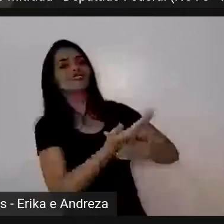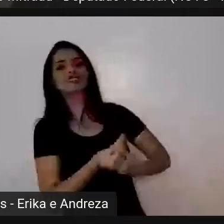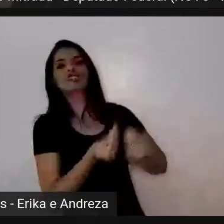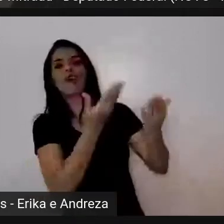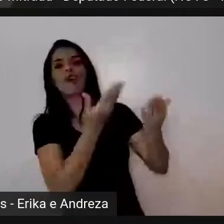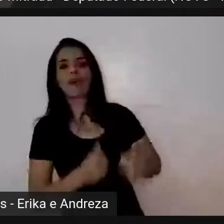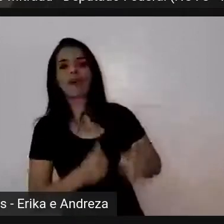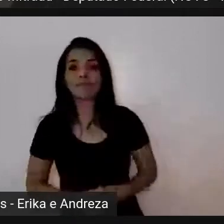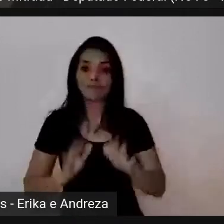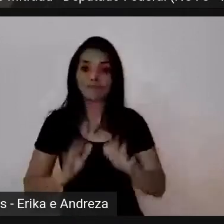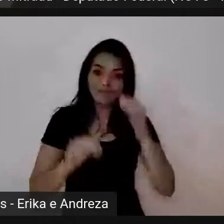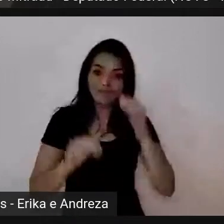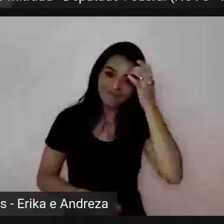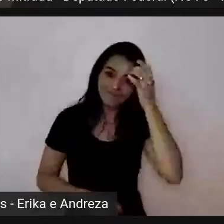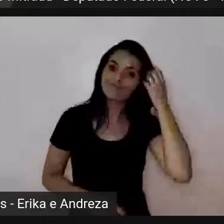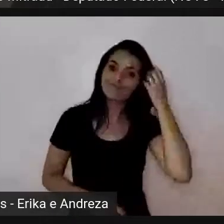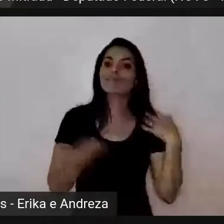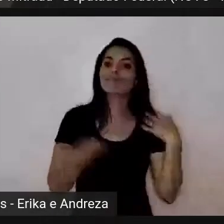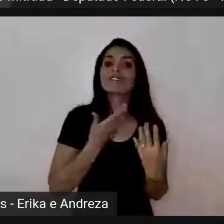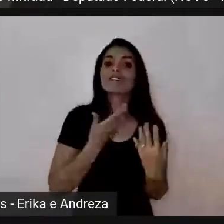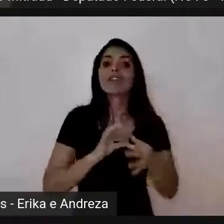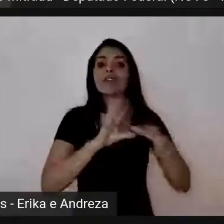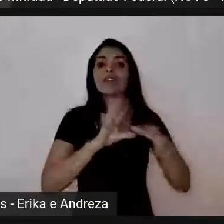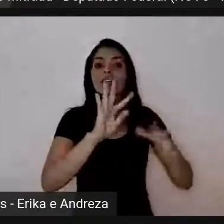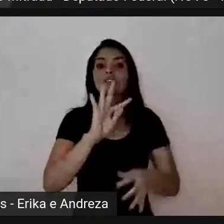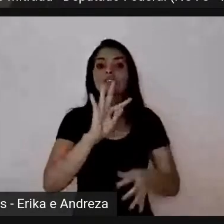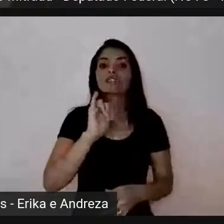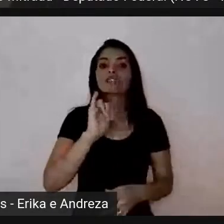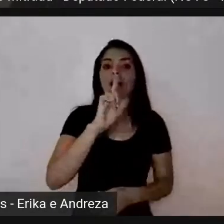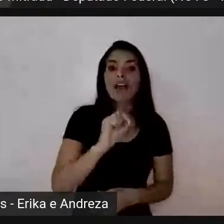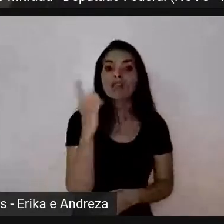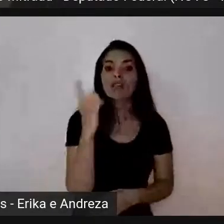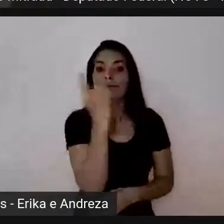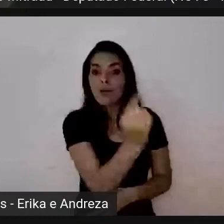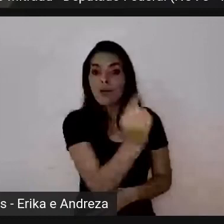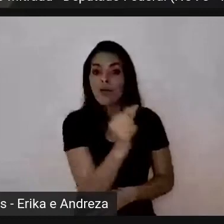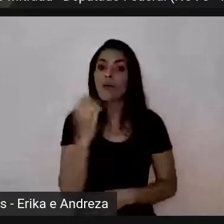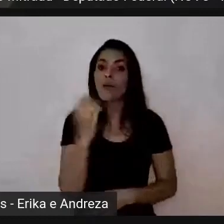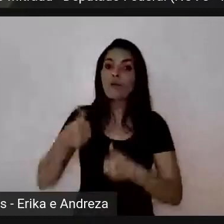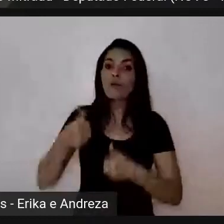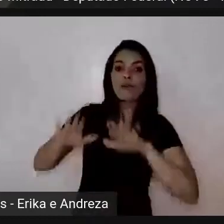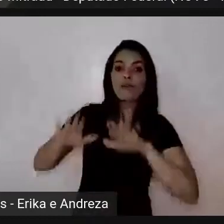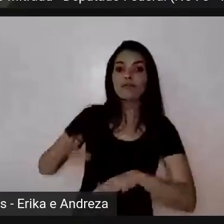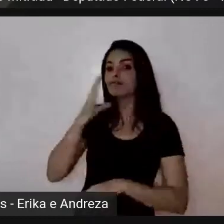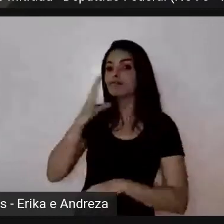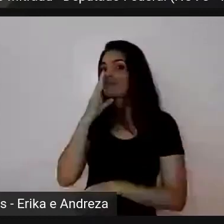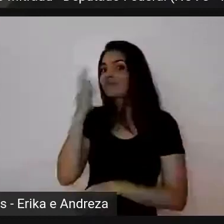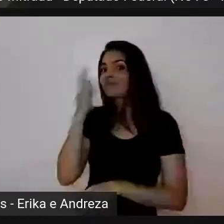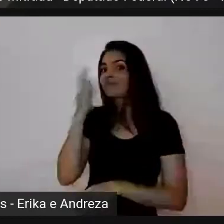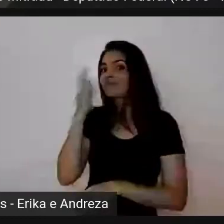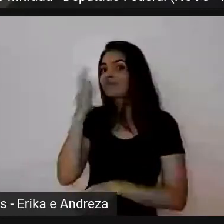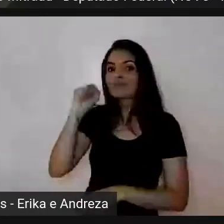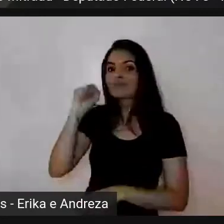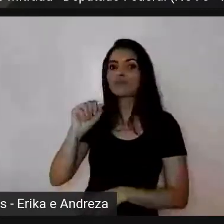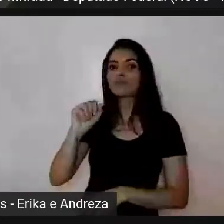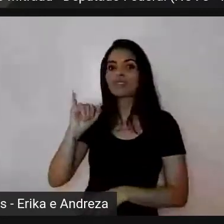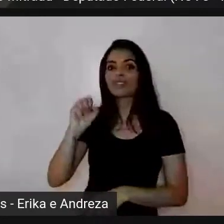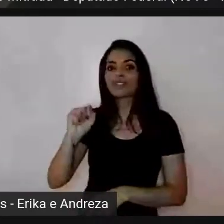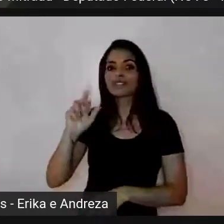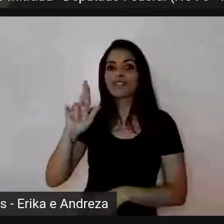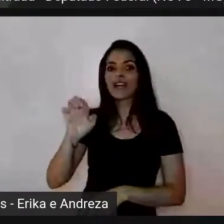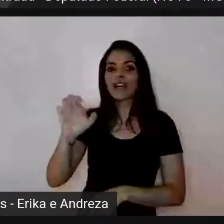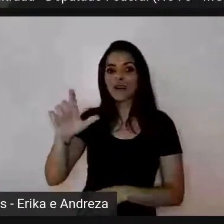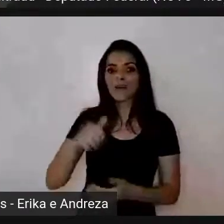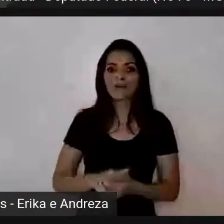Gente, como é que a gente faz? A gente libera o Tiago ouve ainda a fala do deputado Israel, como vai ser? Tiago, eu te convido já